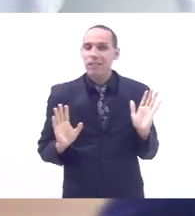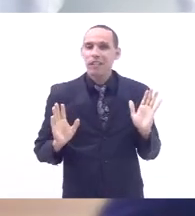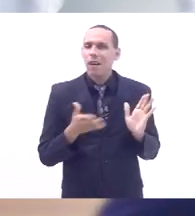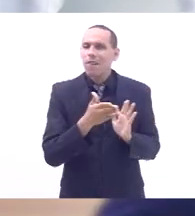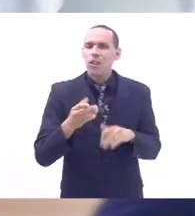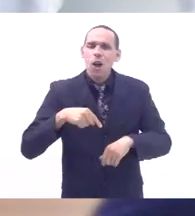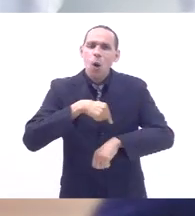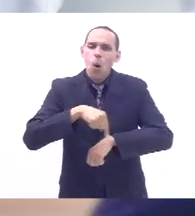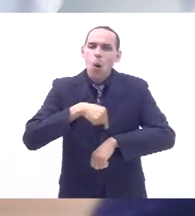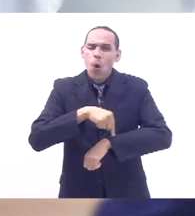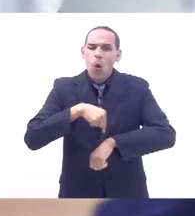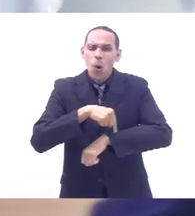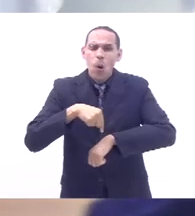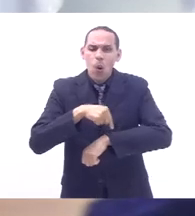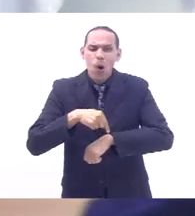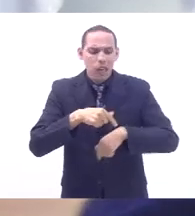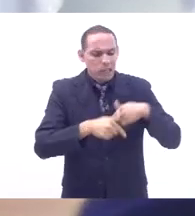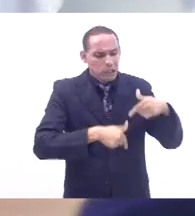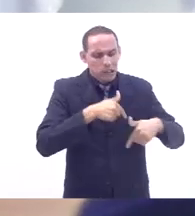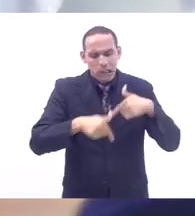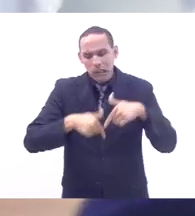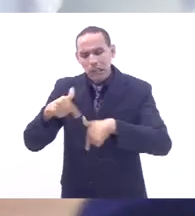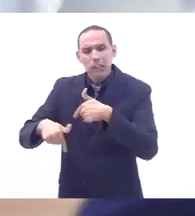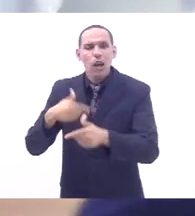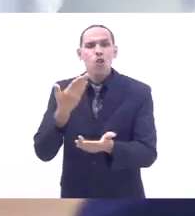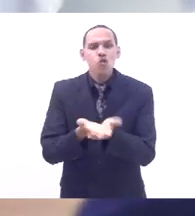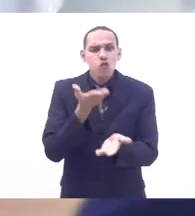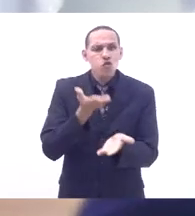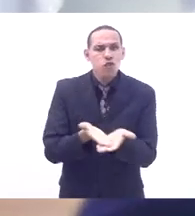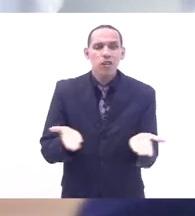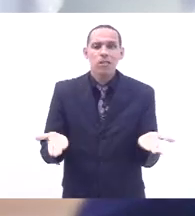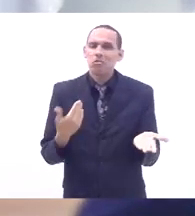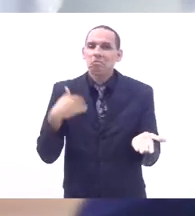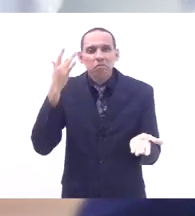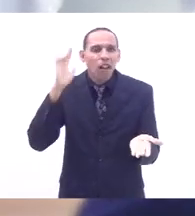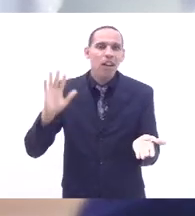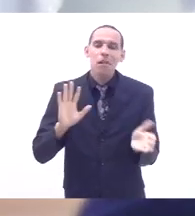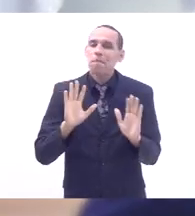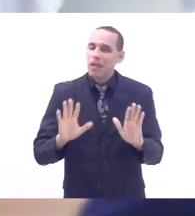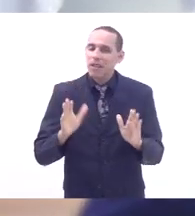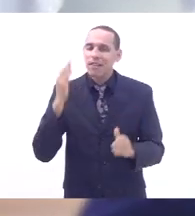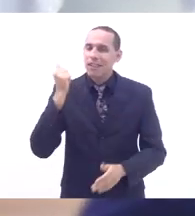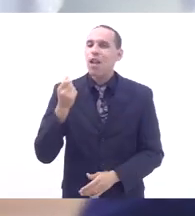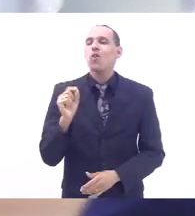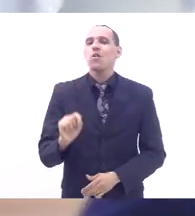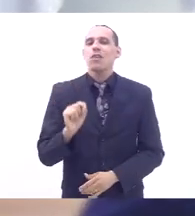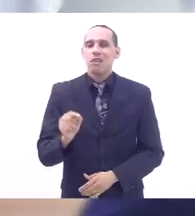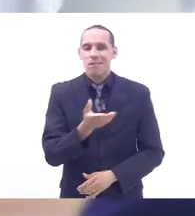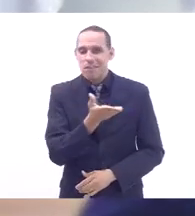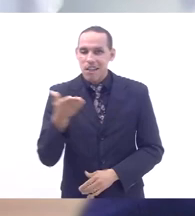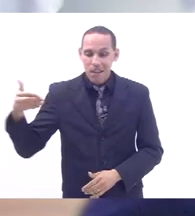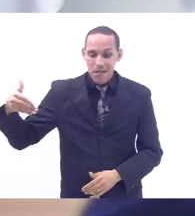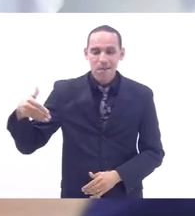senhores trabalham, estudam, mas uma coisa eu sei, que estão aqui...